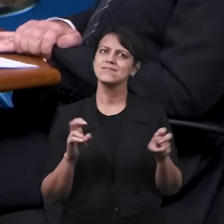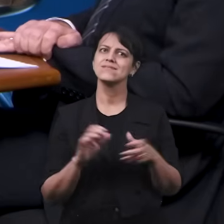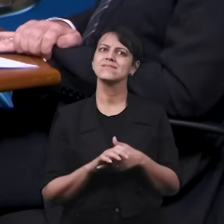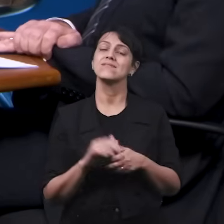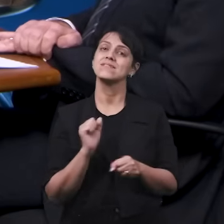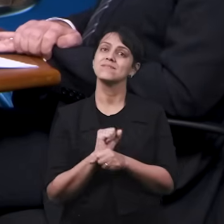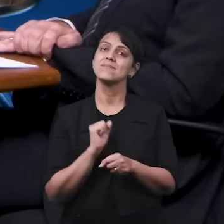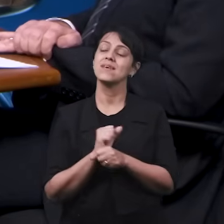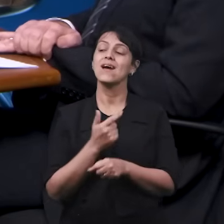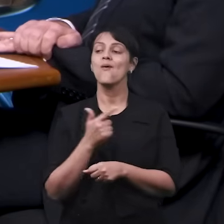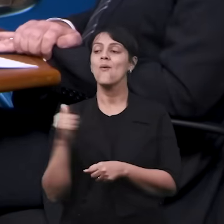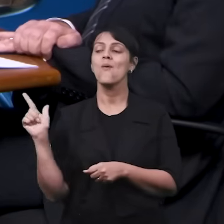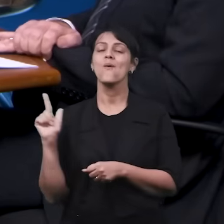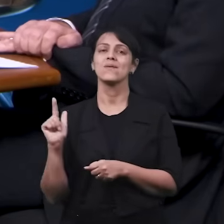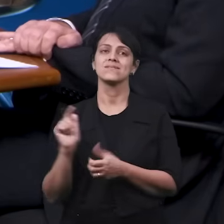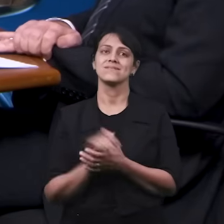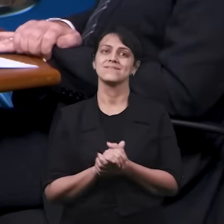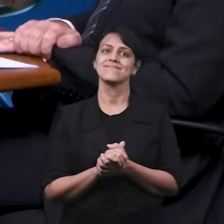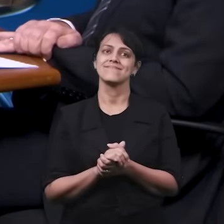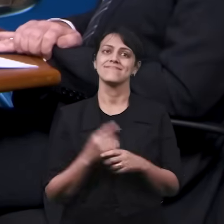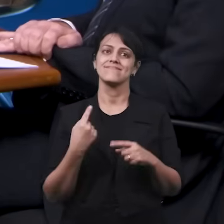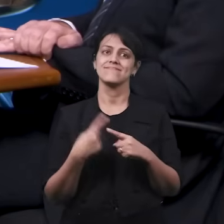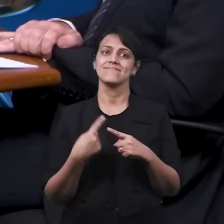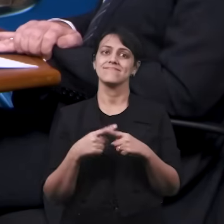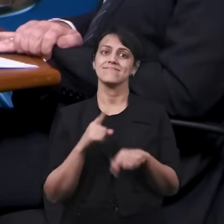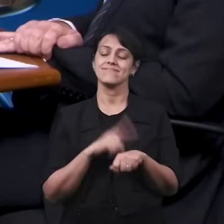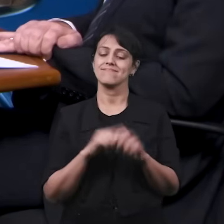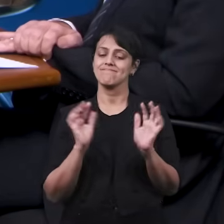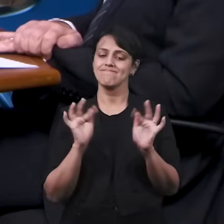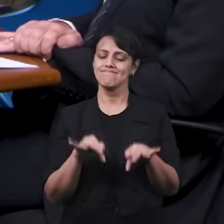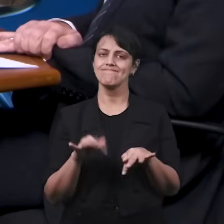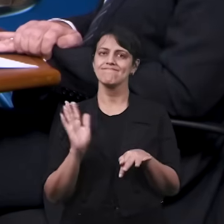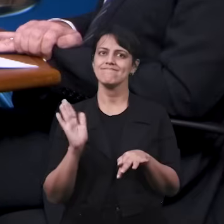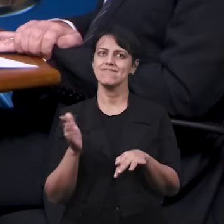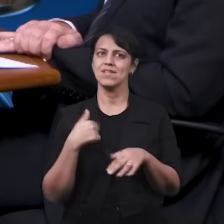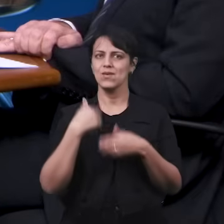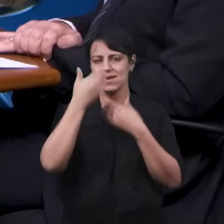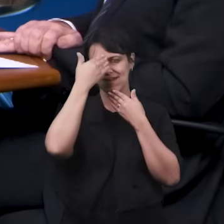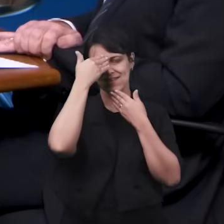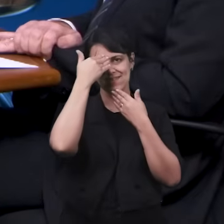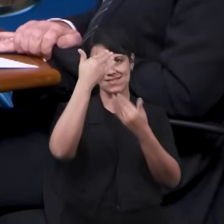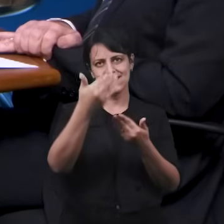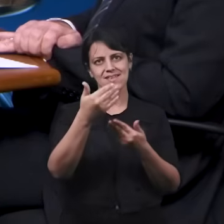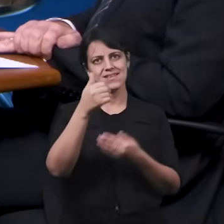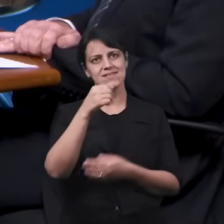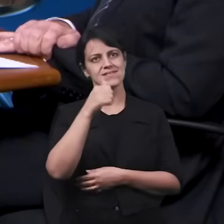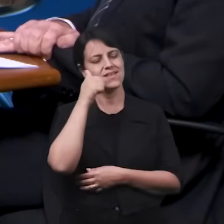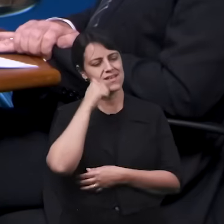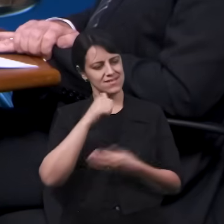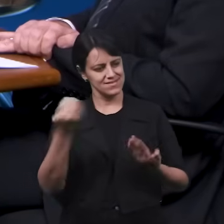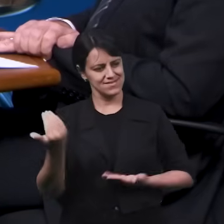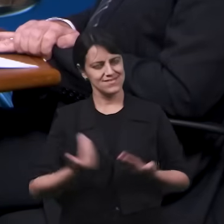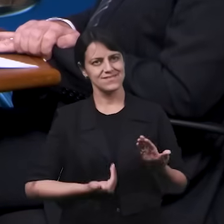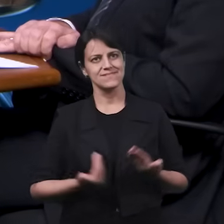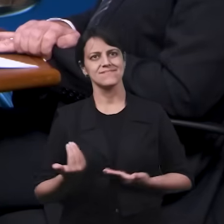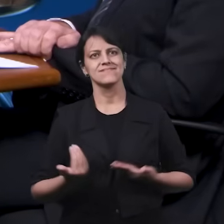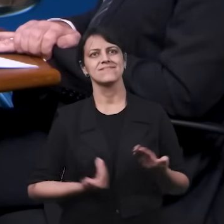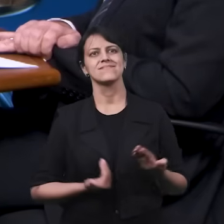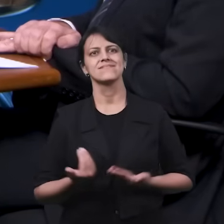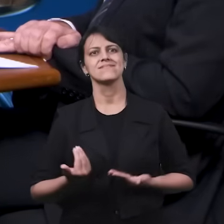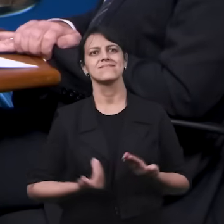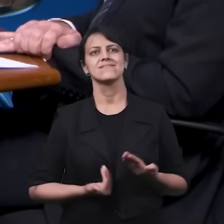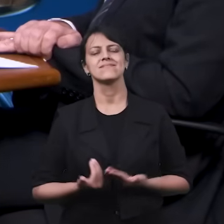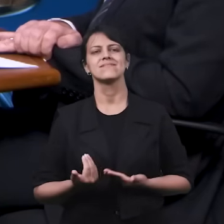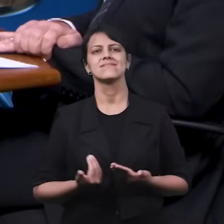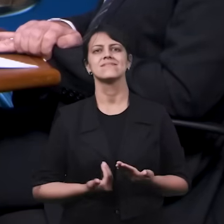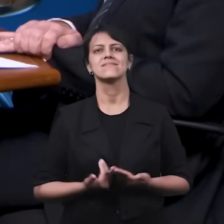e vamos ter que deixar para uma outra oportunidade, né? Porque o nosso tempo já está chegando ao final. Eu quero então agradecer a presença mais uma vez da irmã Martinelli de Almeida, que